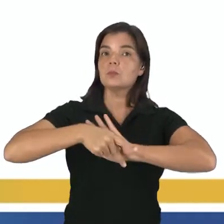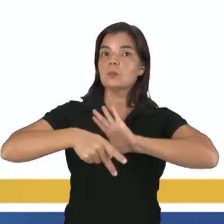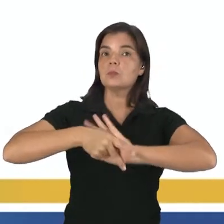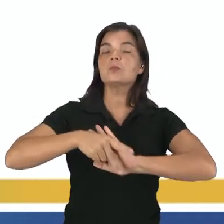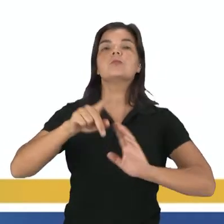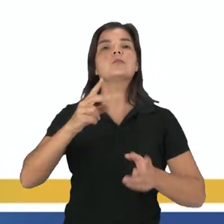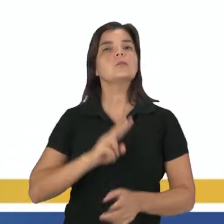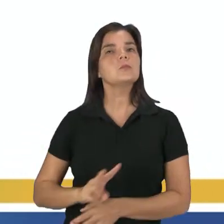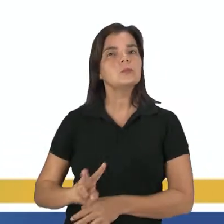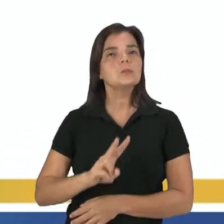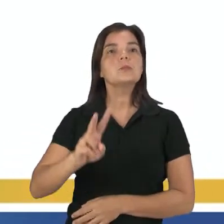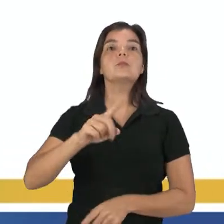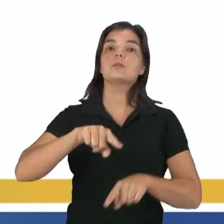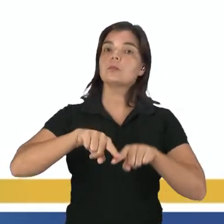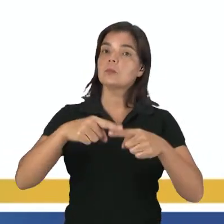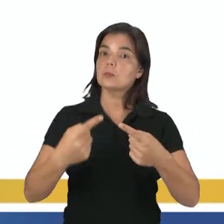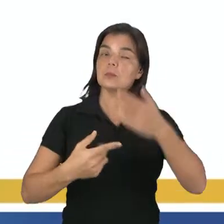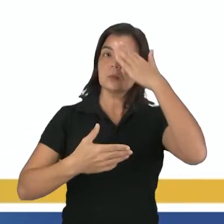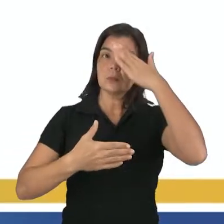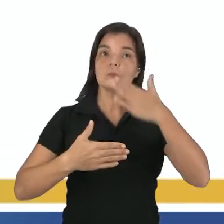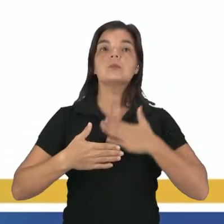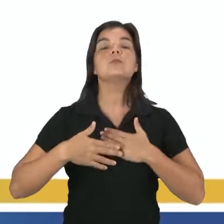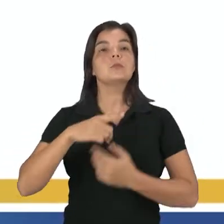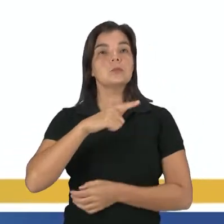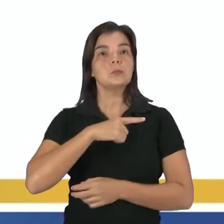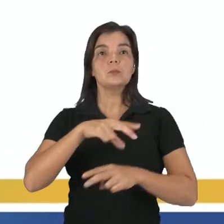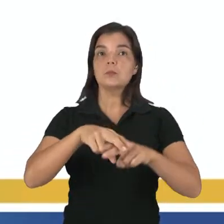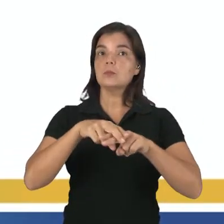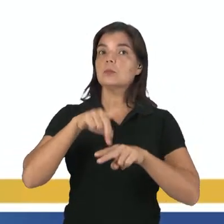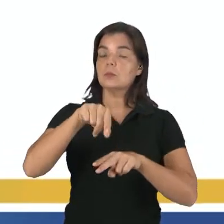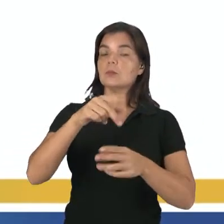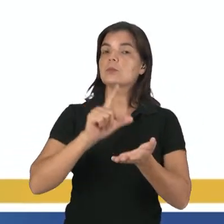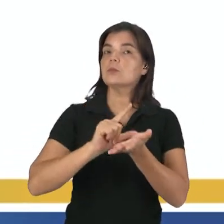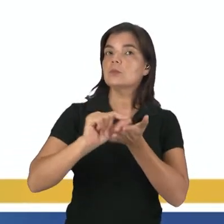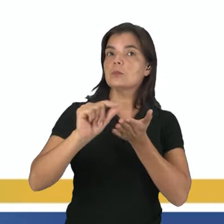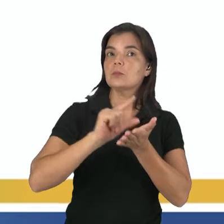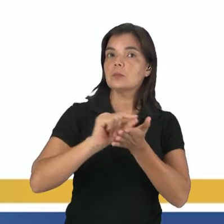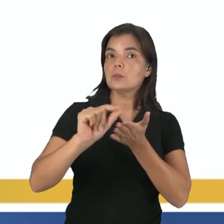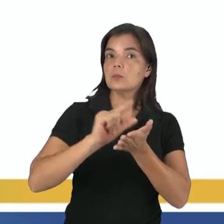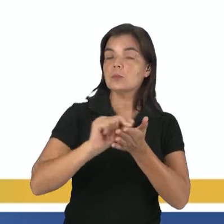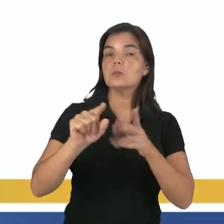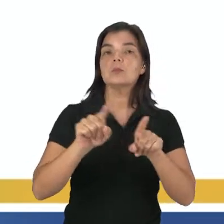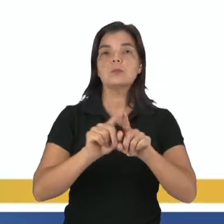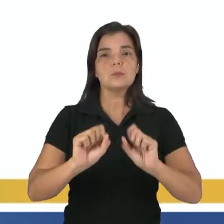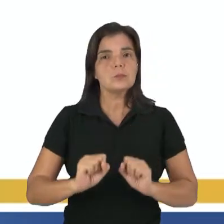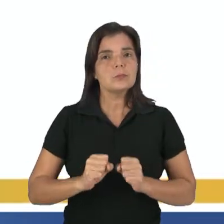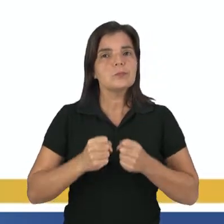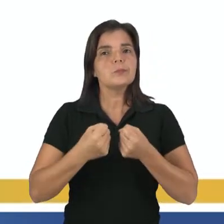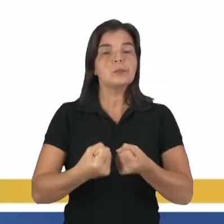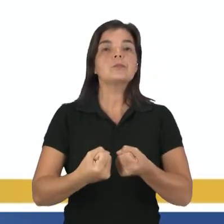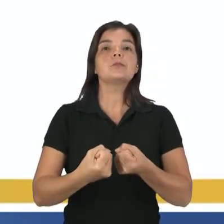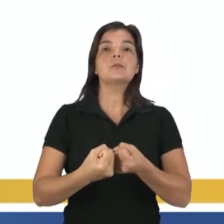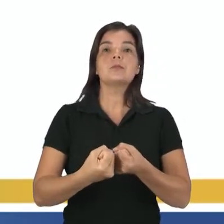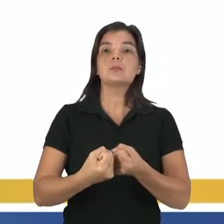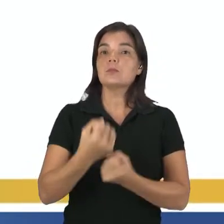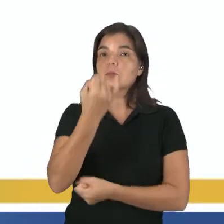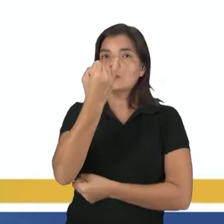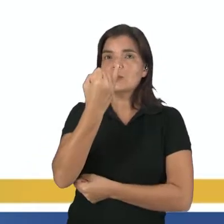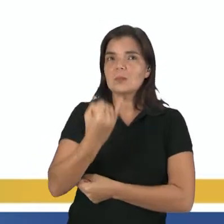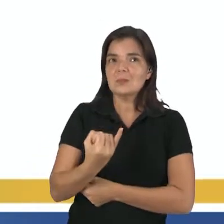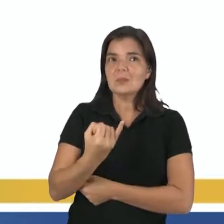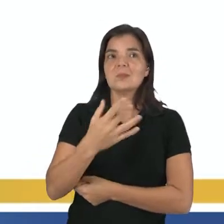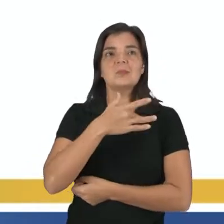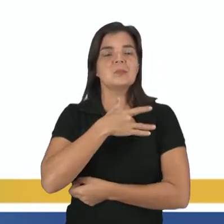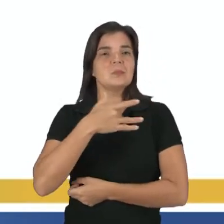e passarem a valorizar mais o corpo que têm. Por isso, começo este artigo reforçando